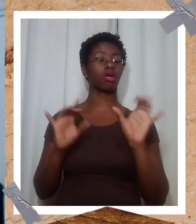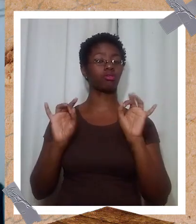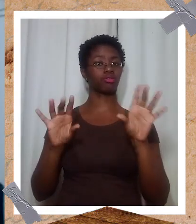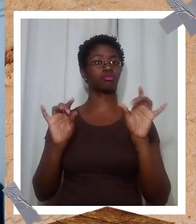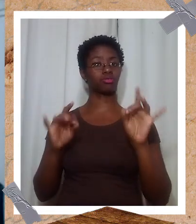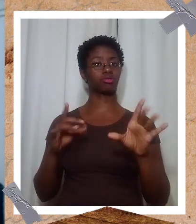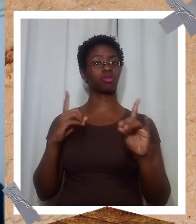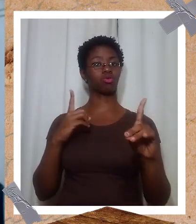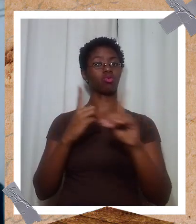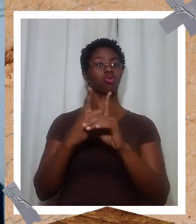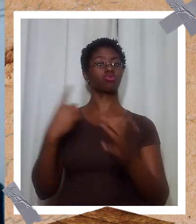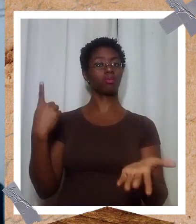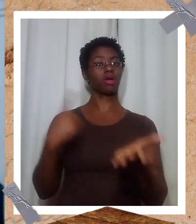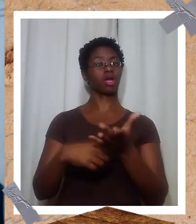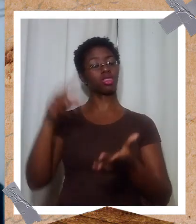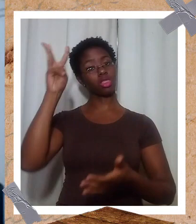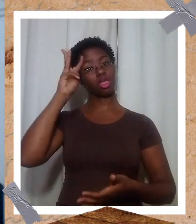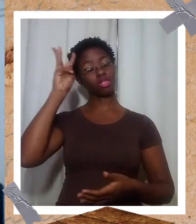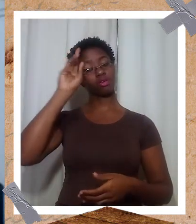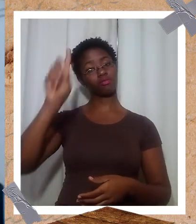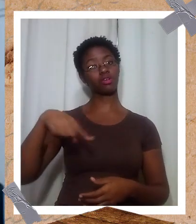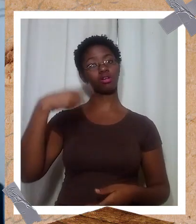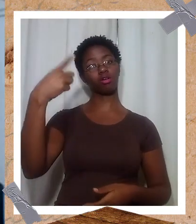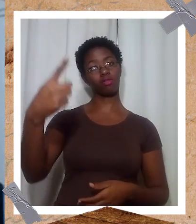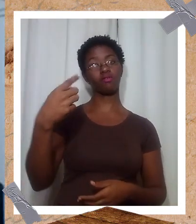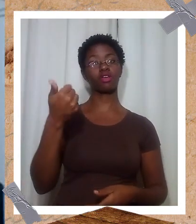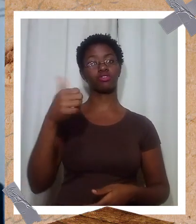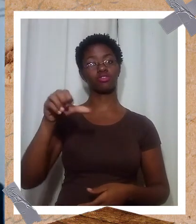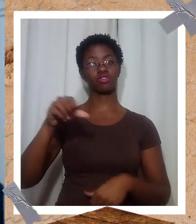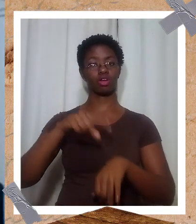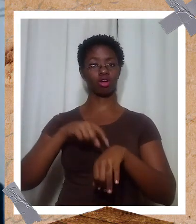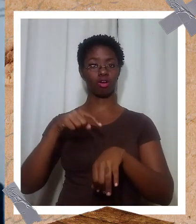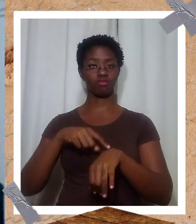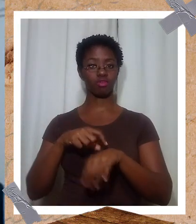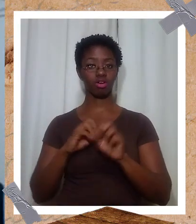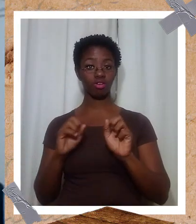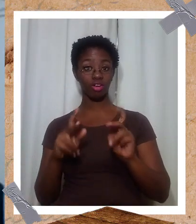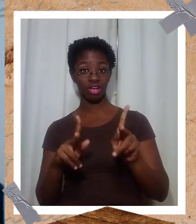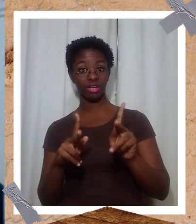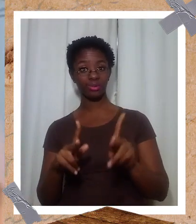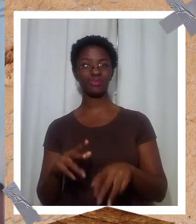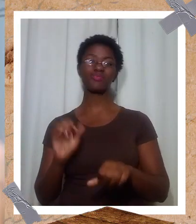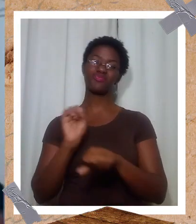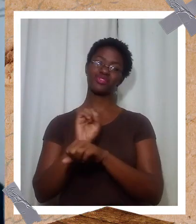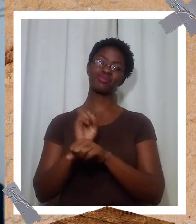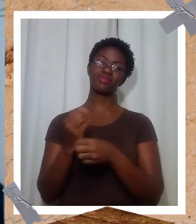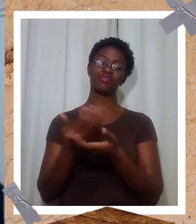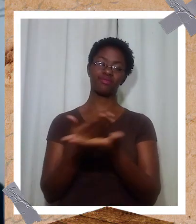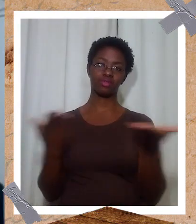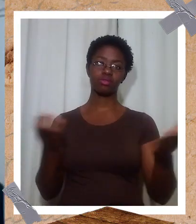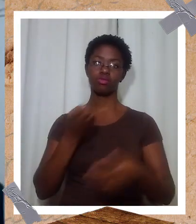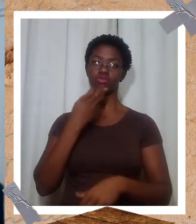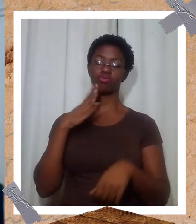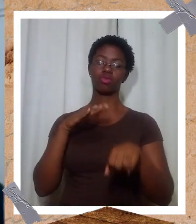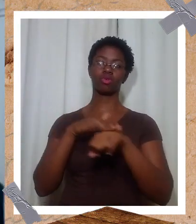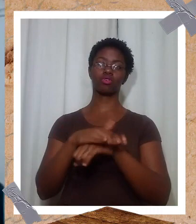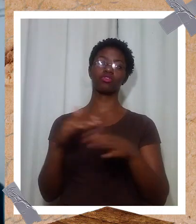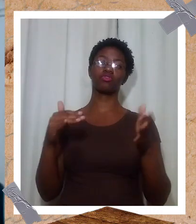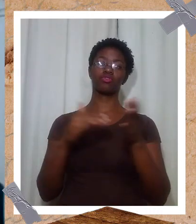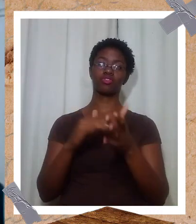está marcado para a próxima terça-feira, às 19 horas. E a gente espera vocês. Uma boa noite e até